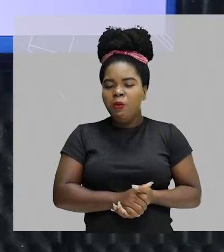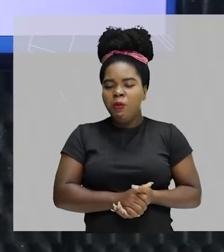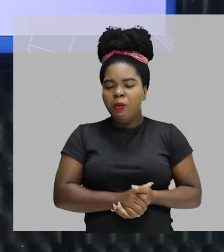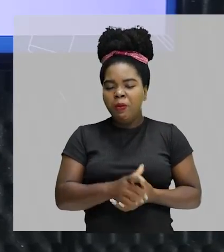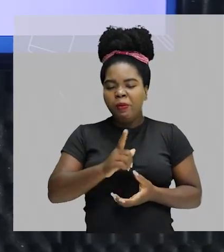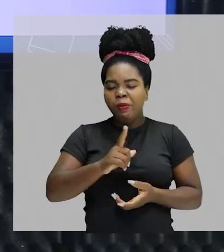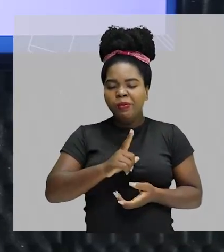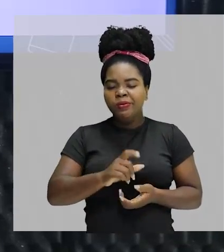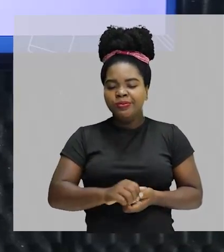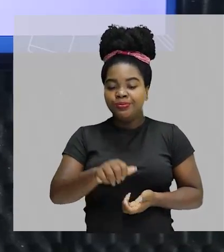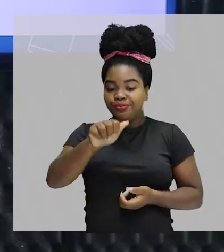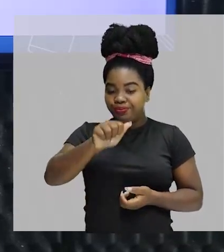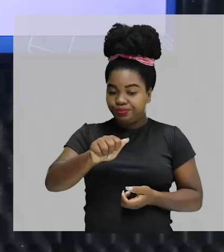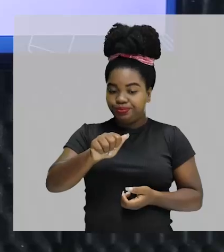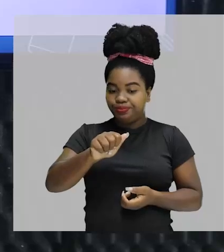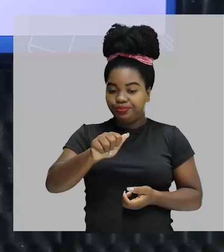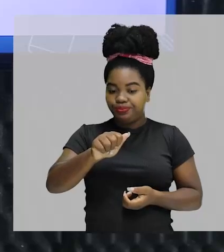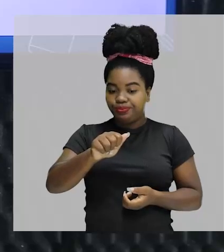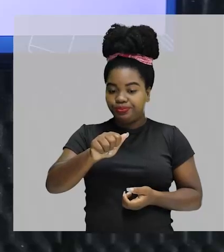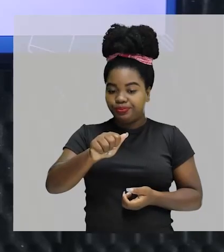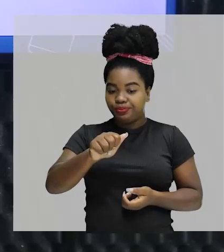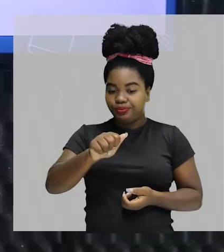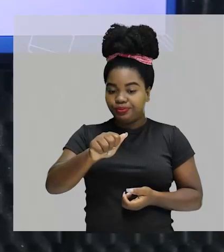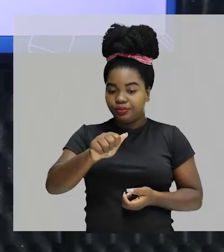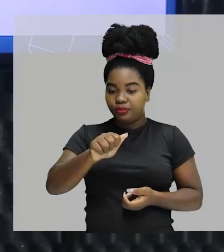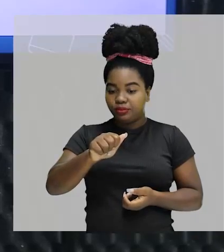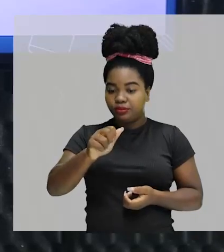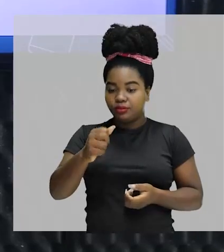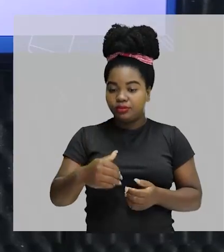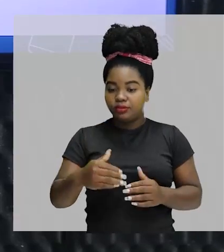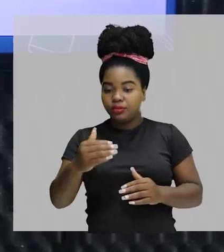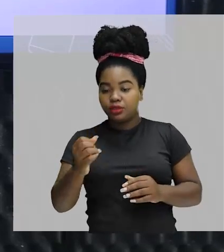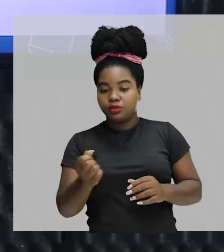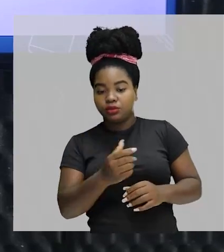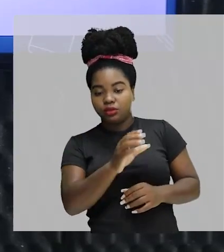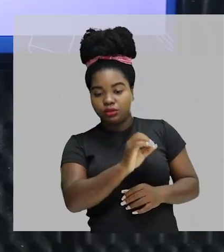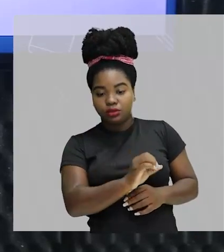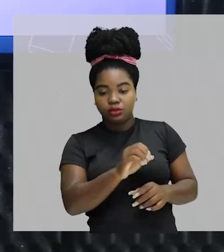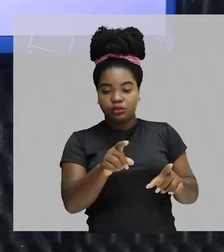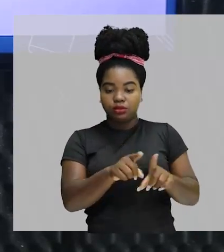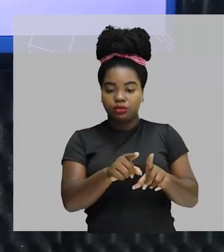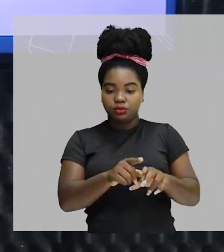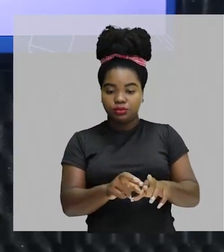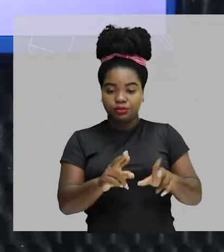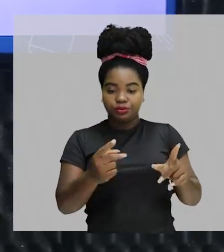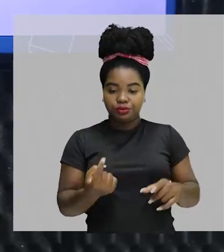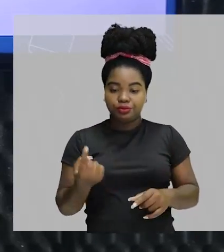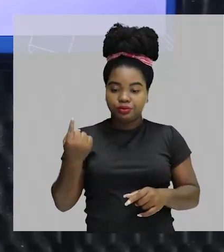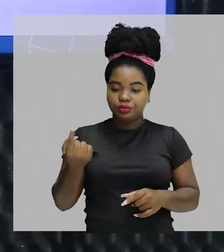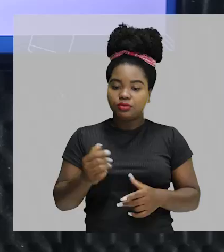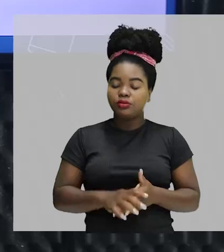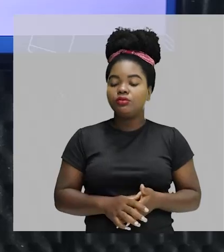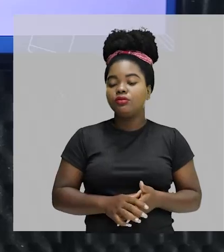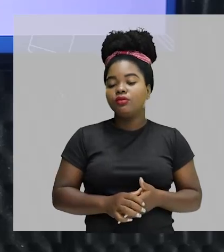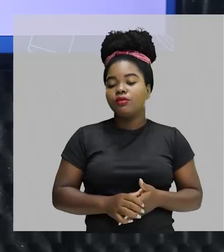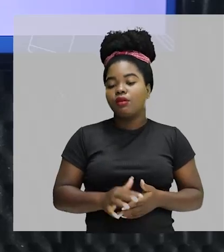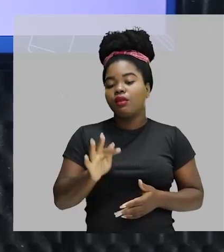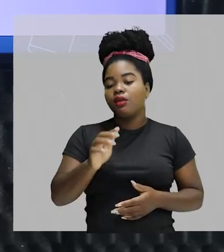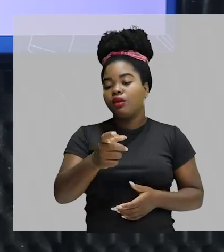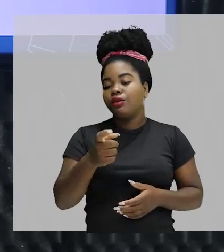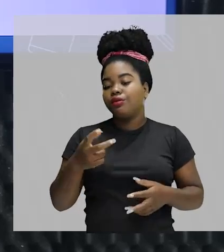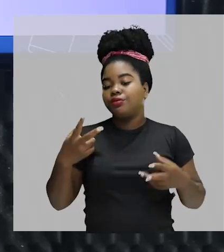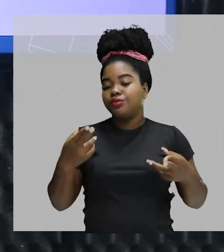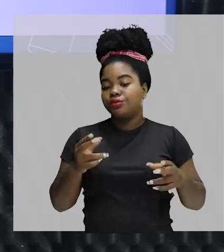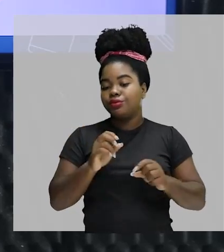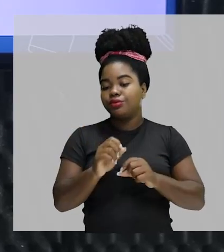a, sendo que esse número a ele é um número maior que zero e também ele é um número diferente de 1, de maneira que f